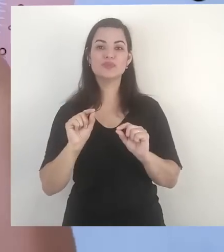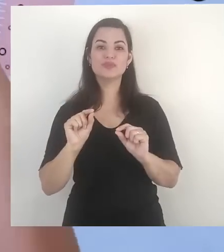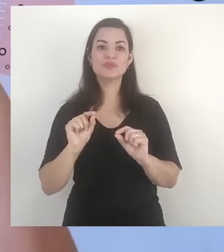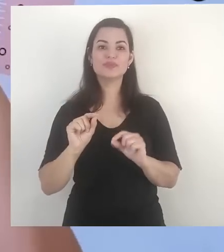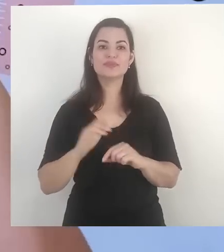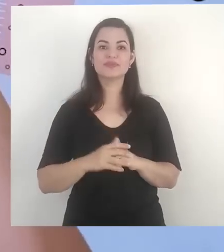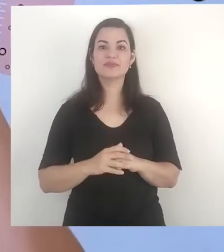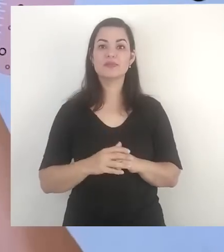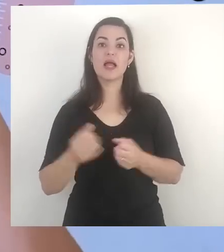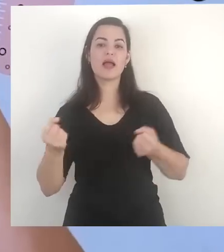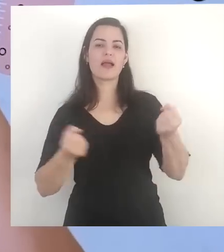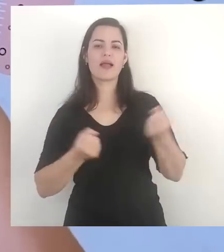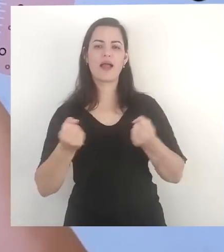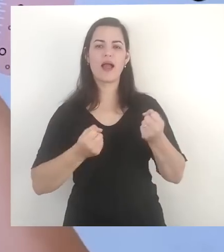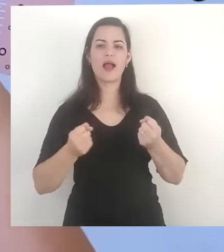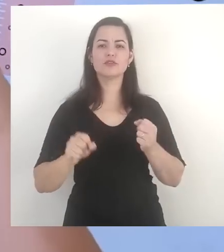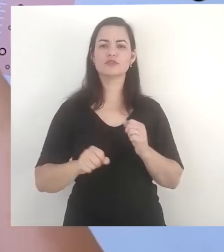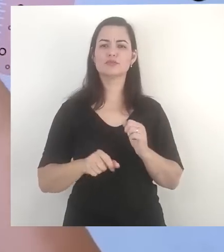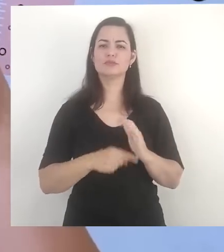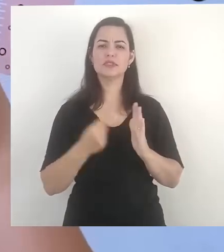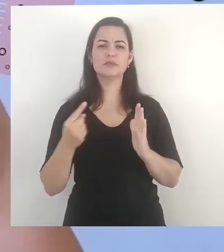cima os primeiros carros.